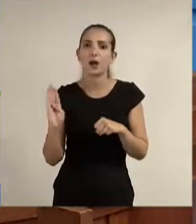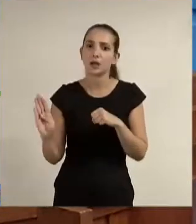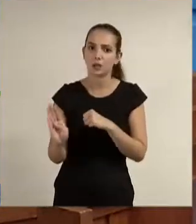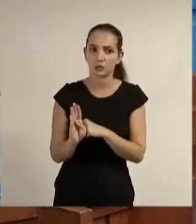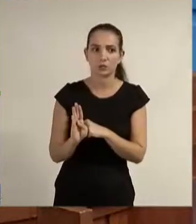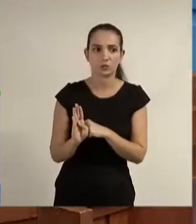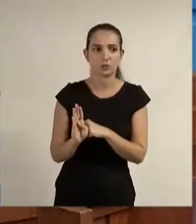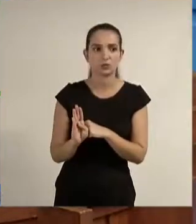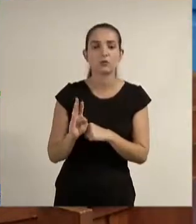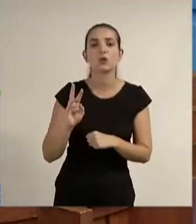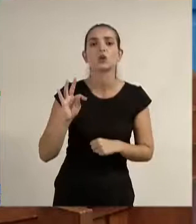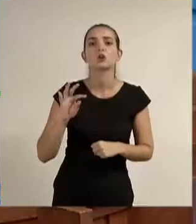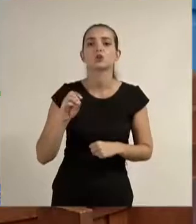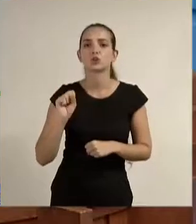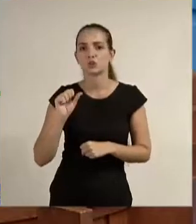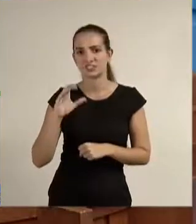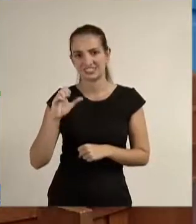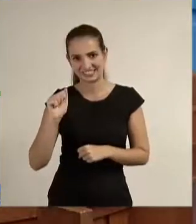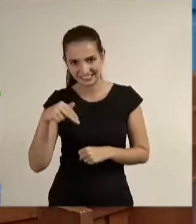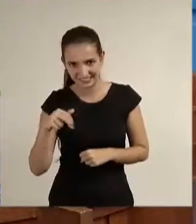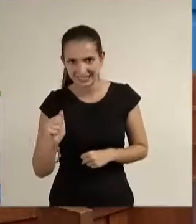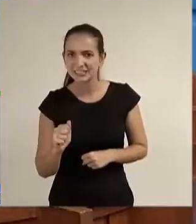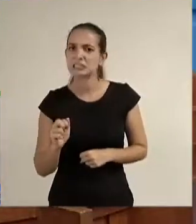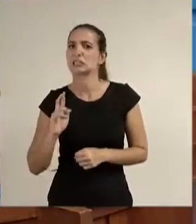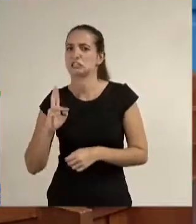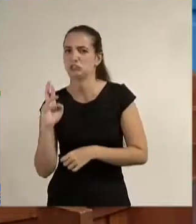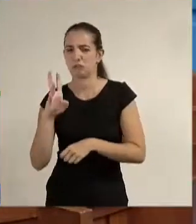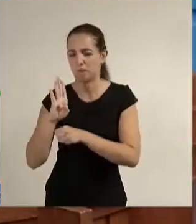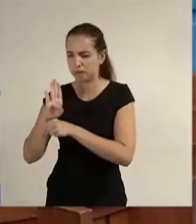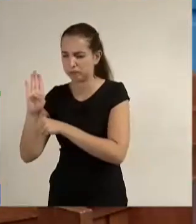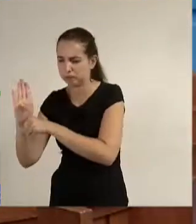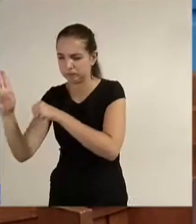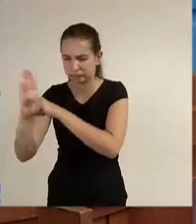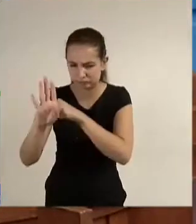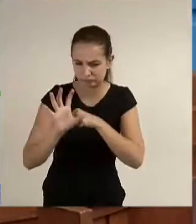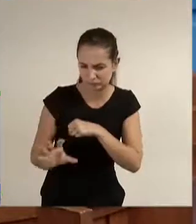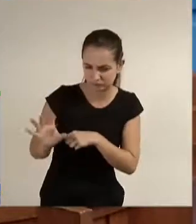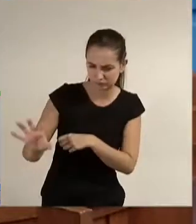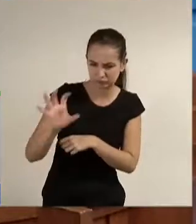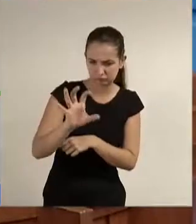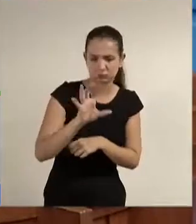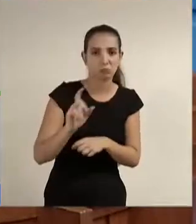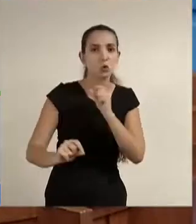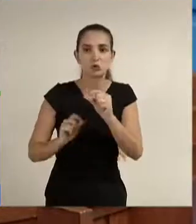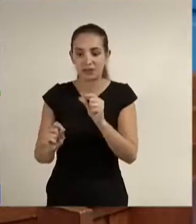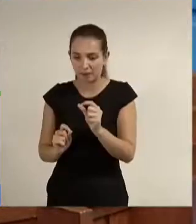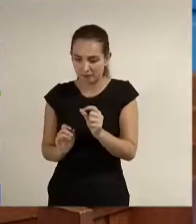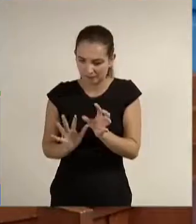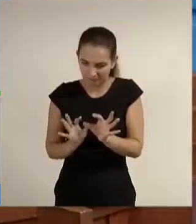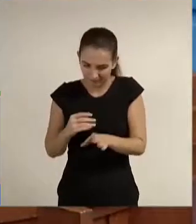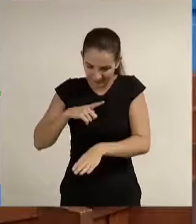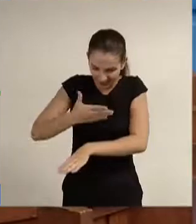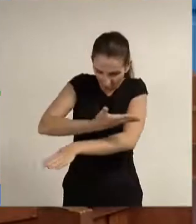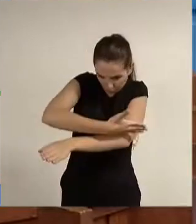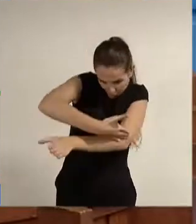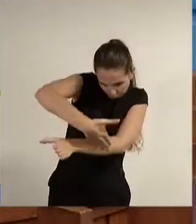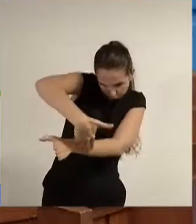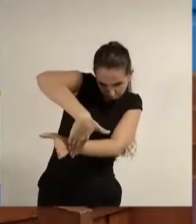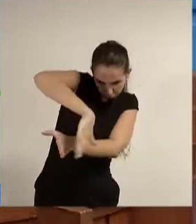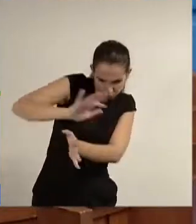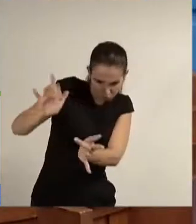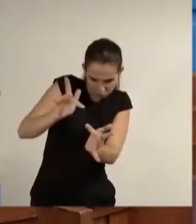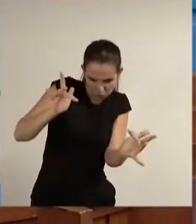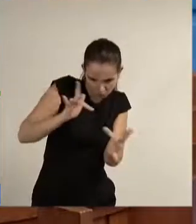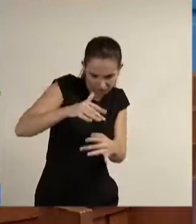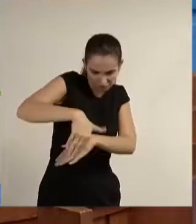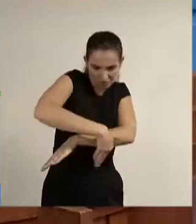Vila Toscana. Esta região desses bairros esses bairros fazem ligação com a BR-463, mas